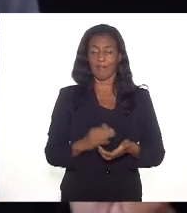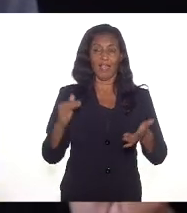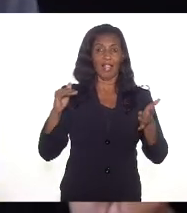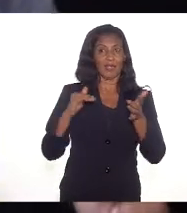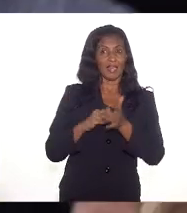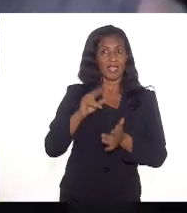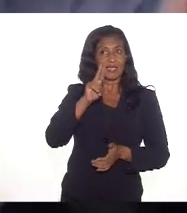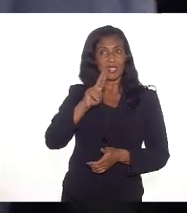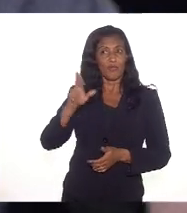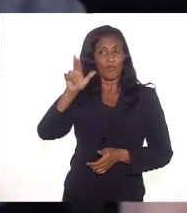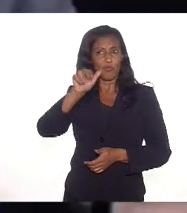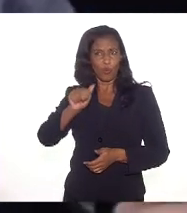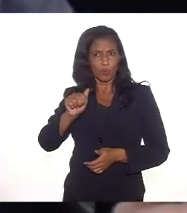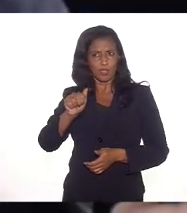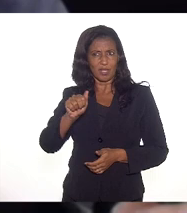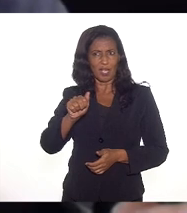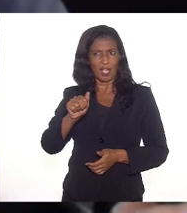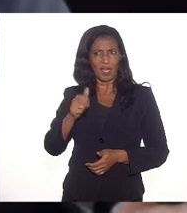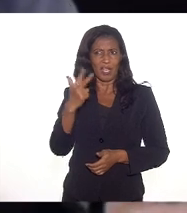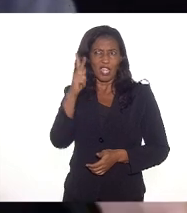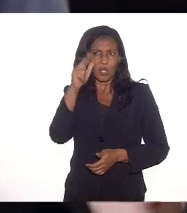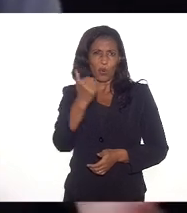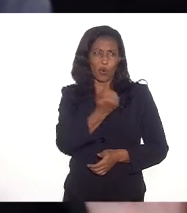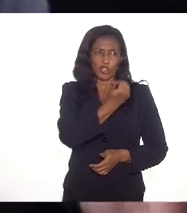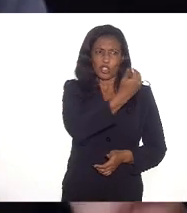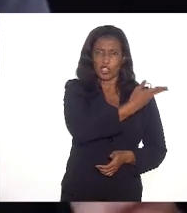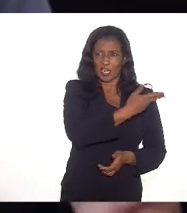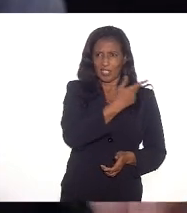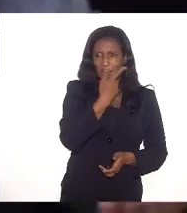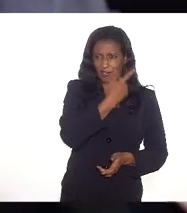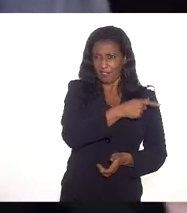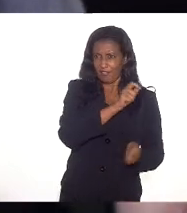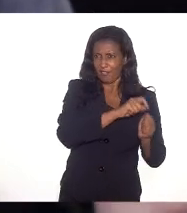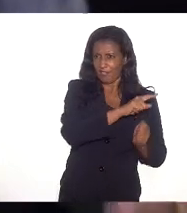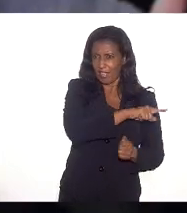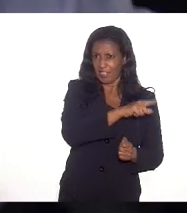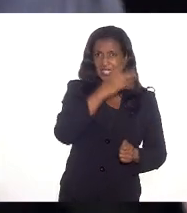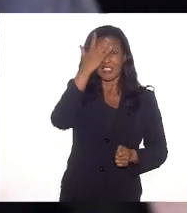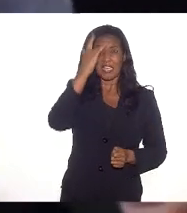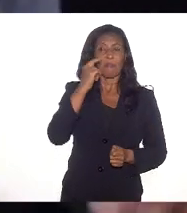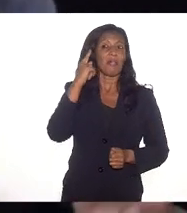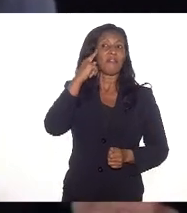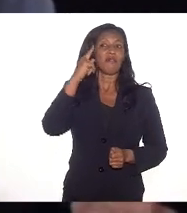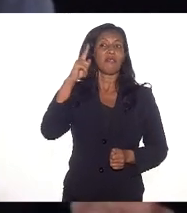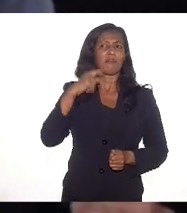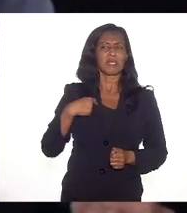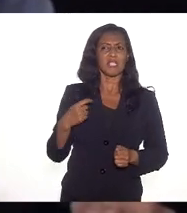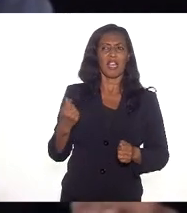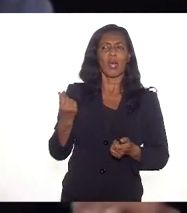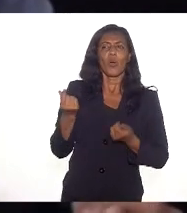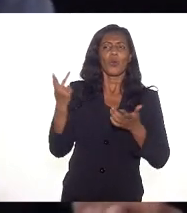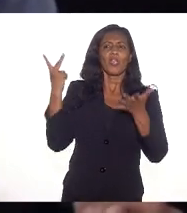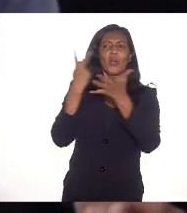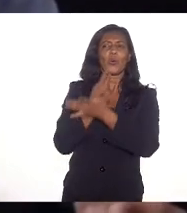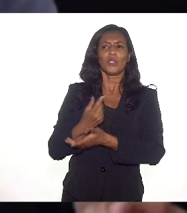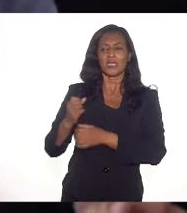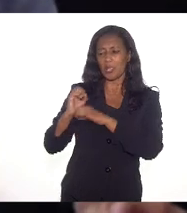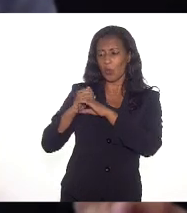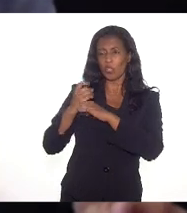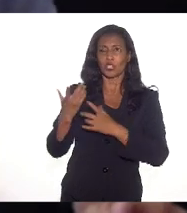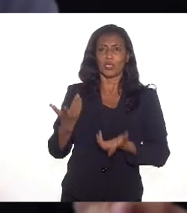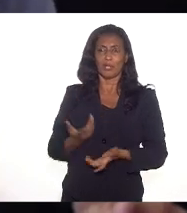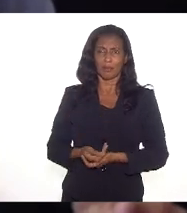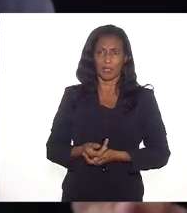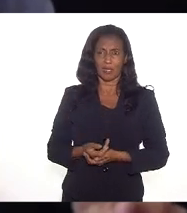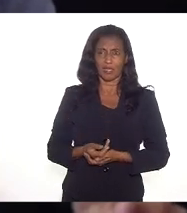esquerda usa. Não vai resolver o problema e amanhã a gente vai estar discutindo o que fazer e o que aconteceu com esses equipamentos. Mais uma